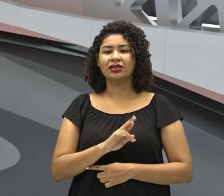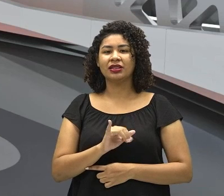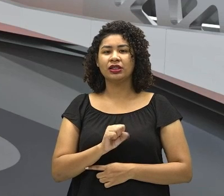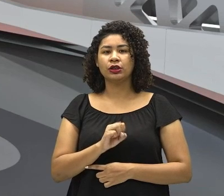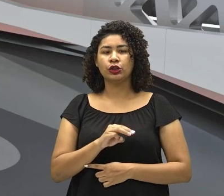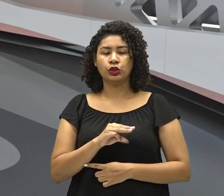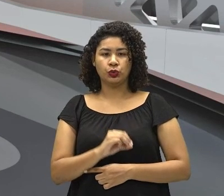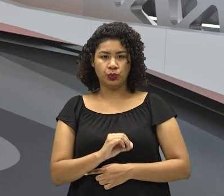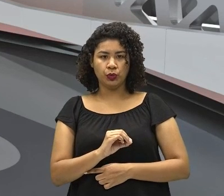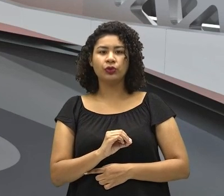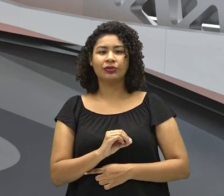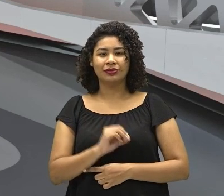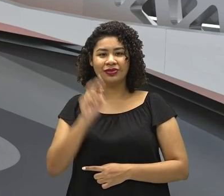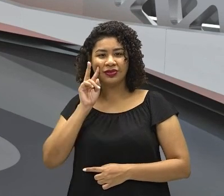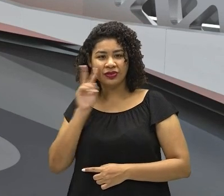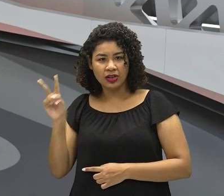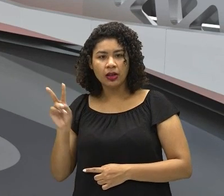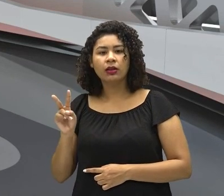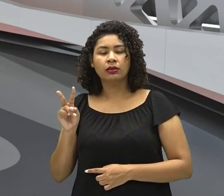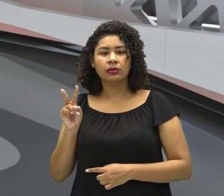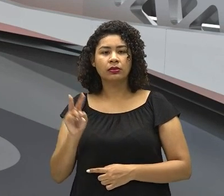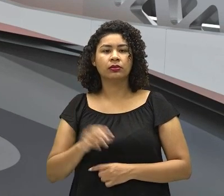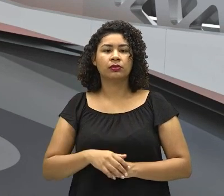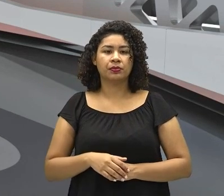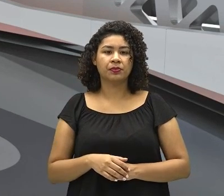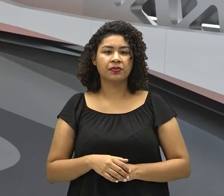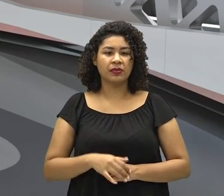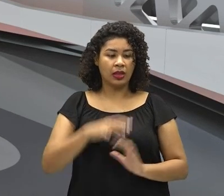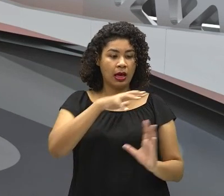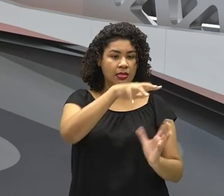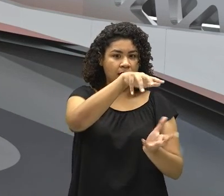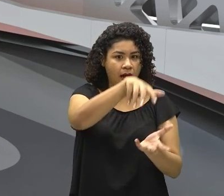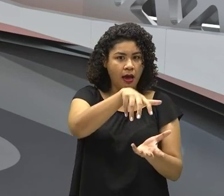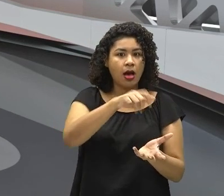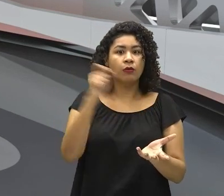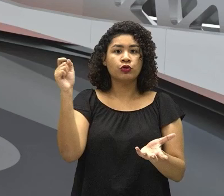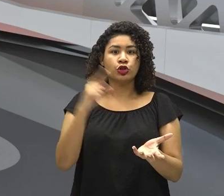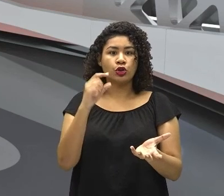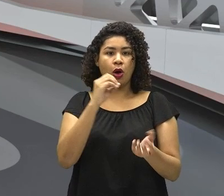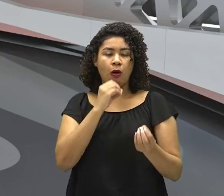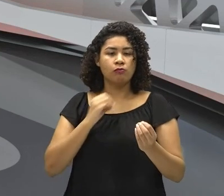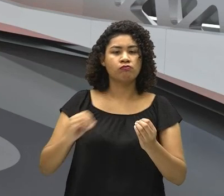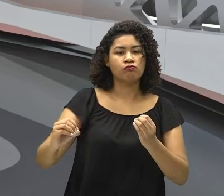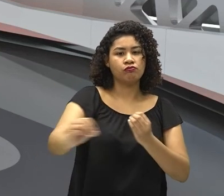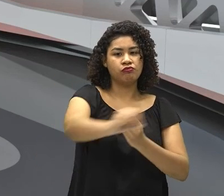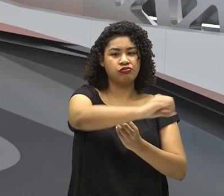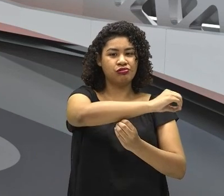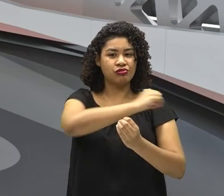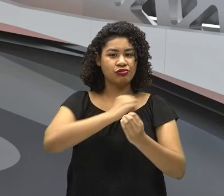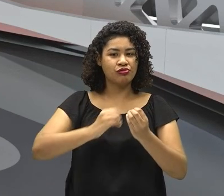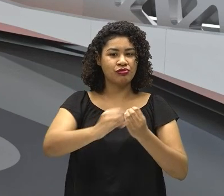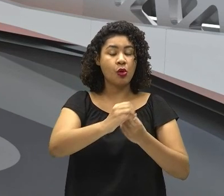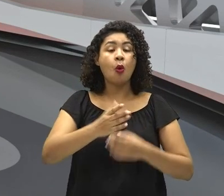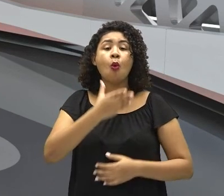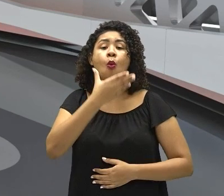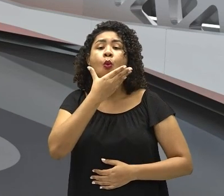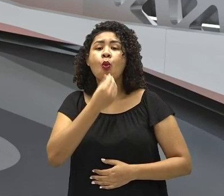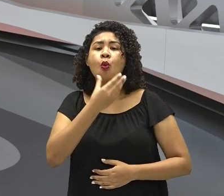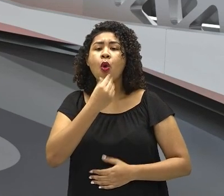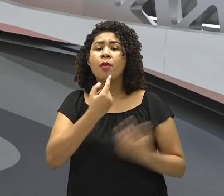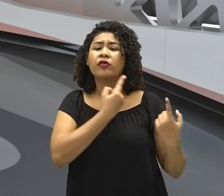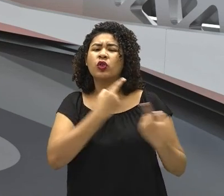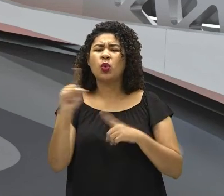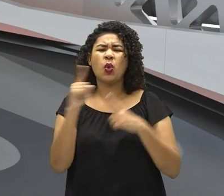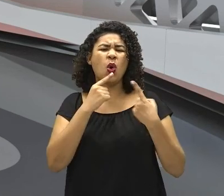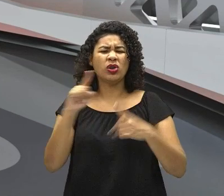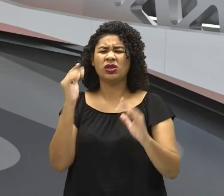no centro do universo e o Sol rodando atrás dela. E o que vai acontecer? Ele vai desmentir, né, a Igreja que